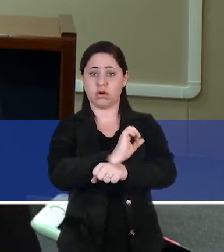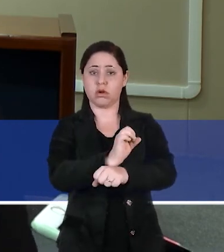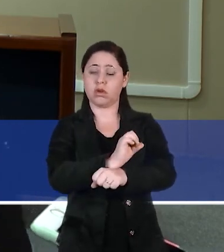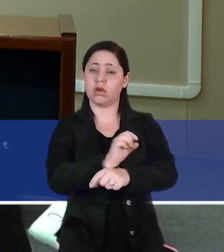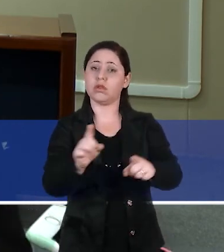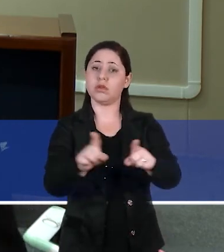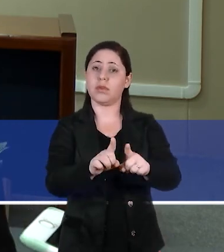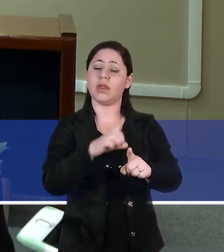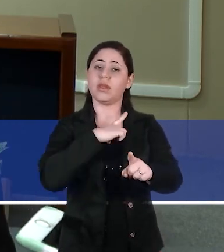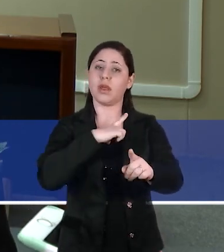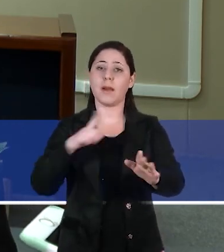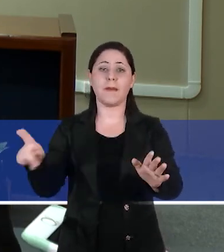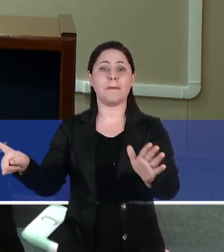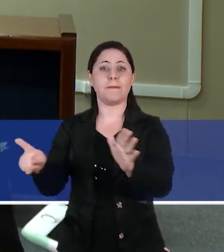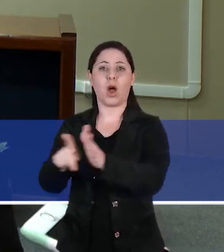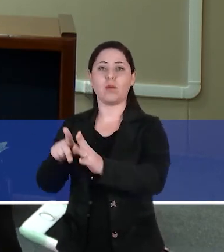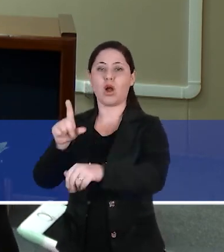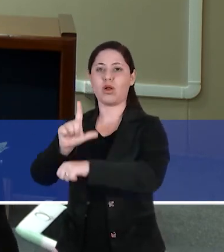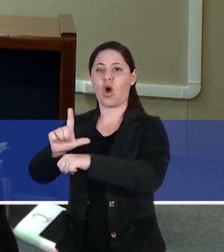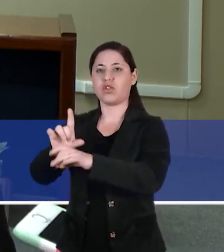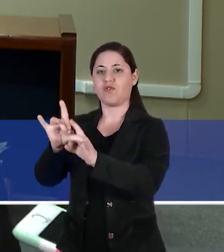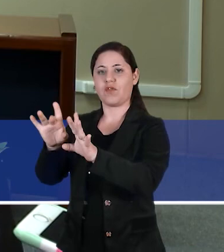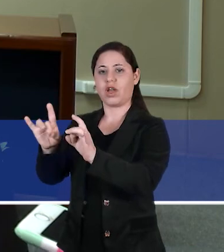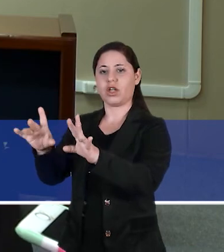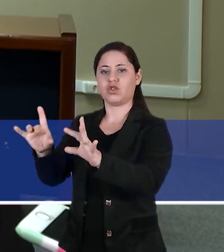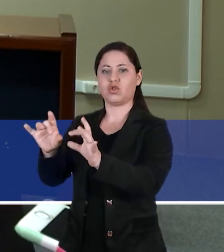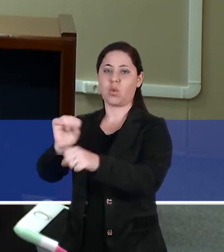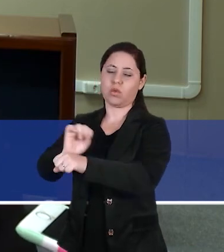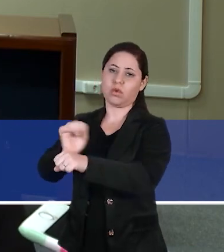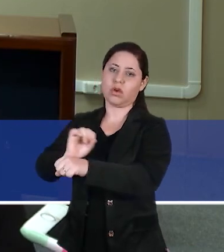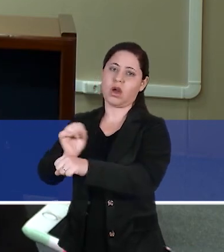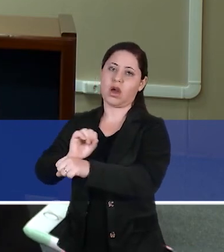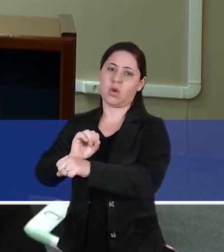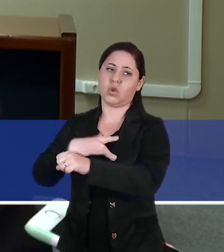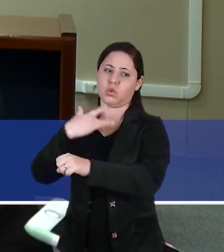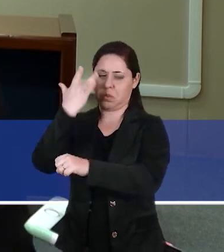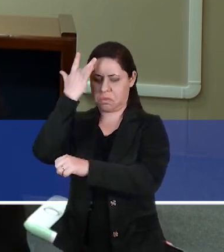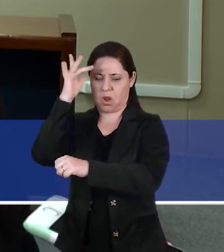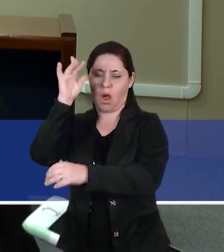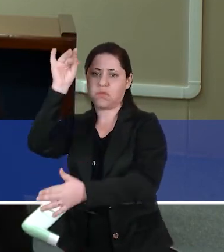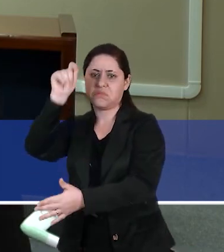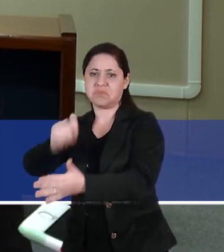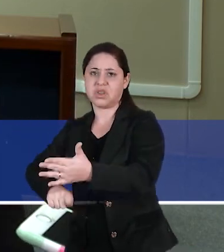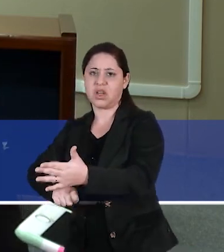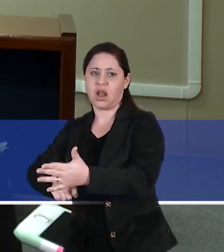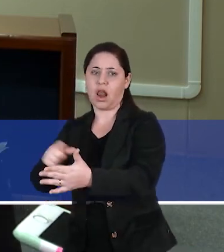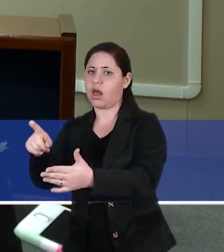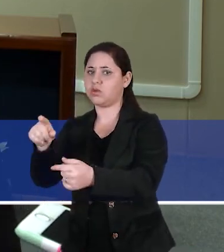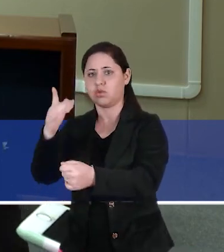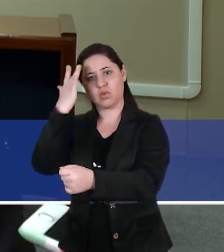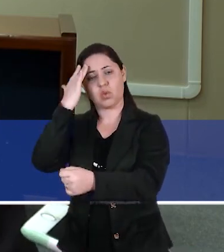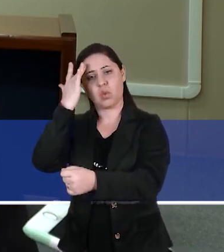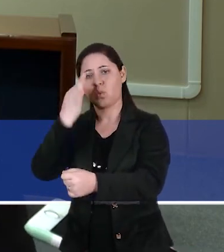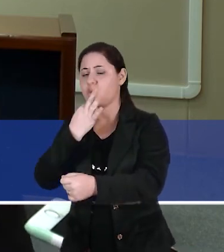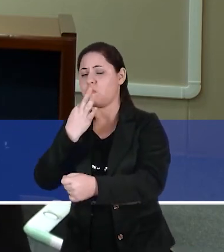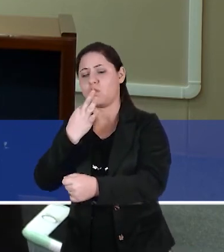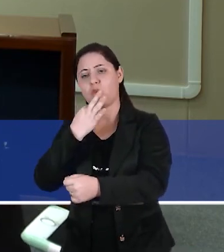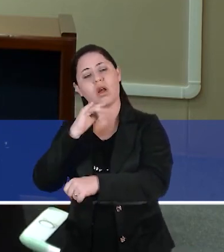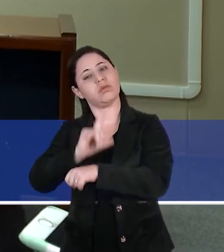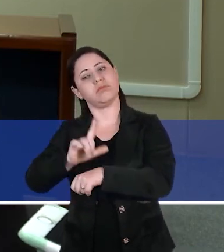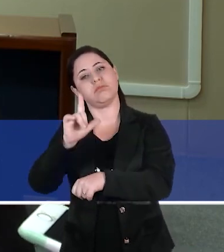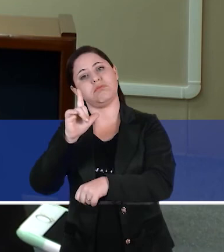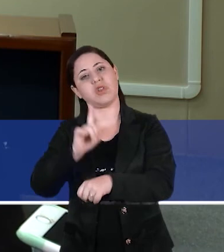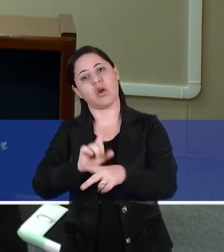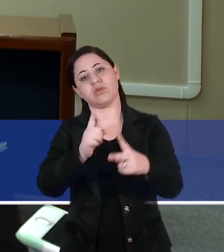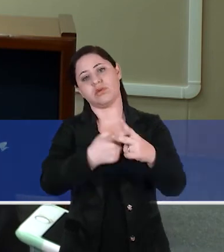veículo, tem um lado da montadora também, que ela não pode garantir um serviço que ela mesma não credenciou,